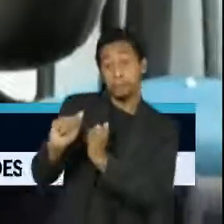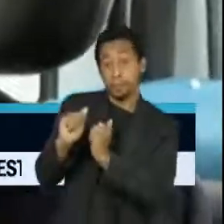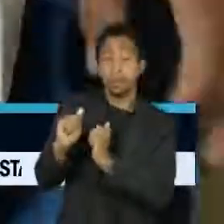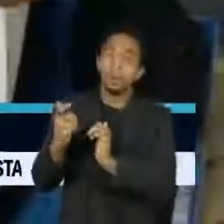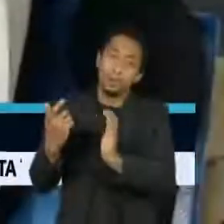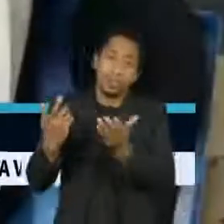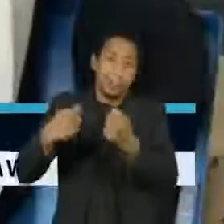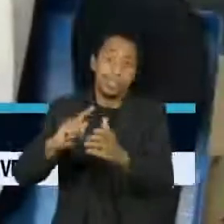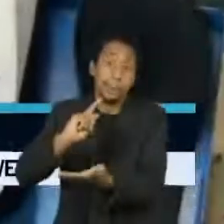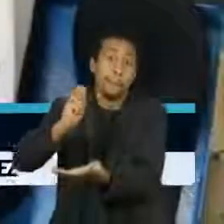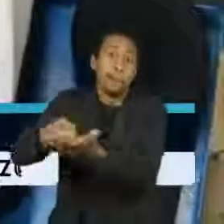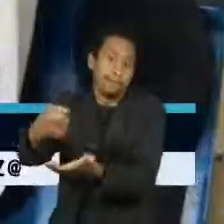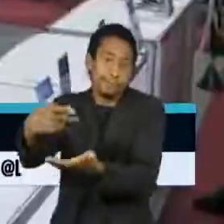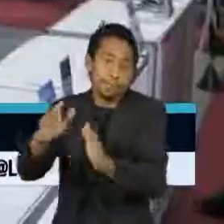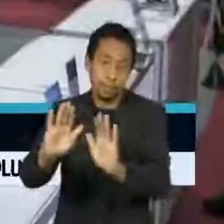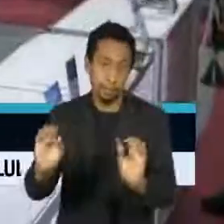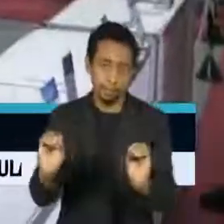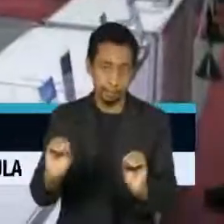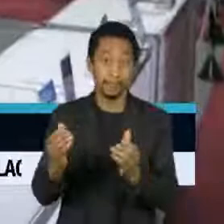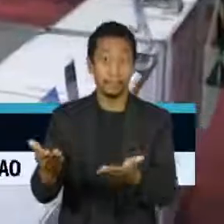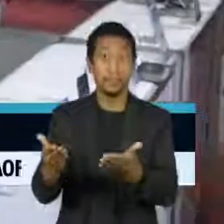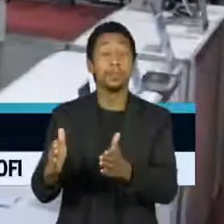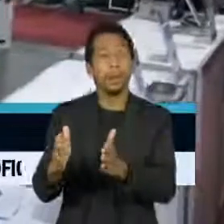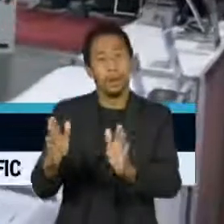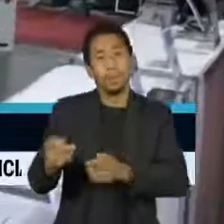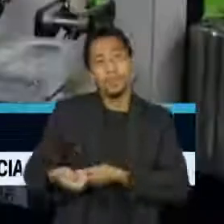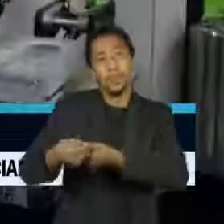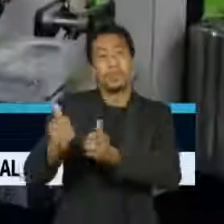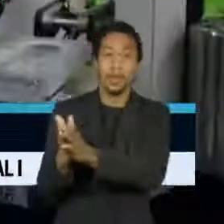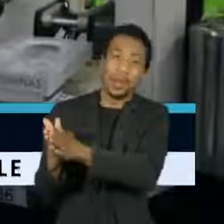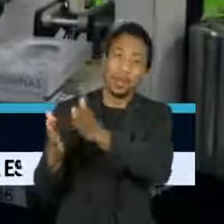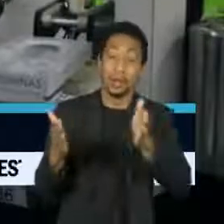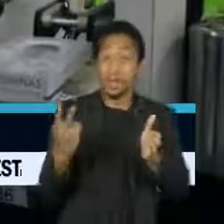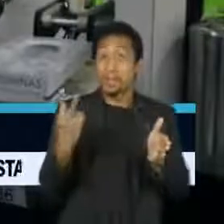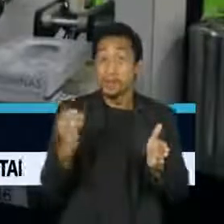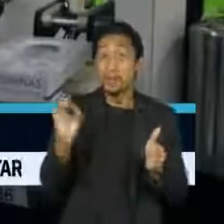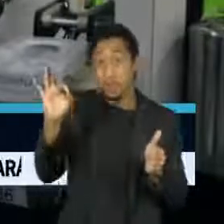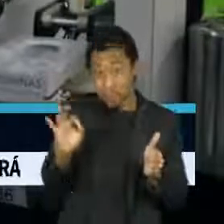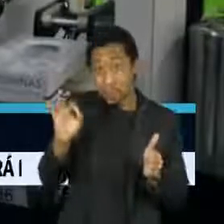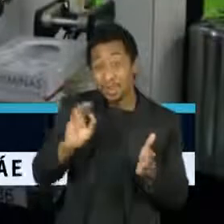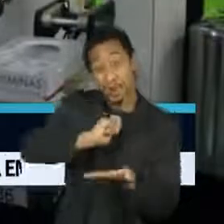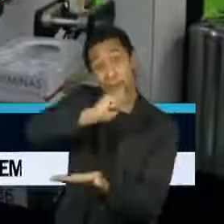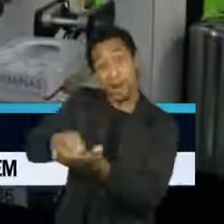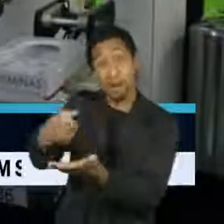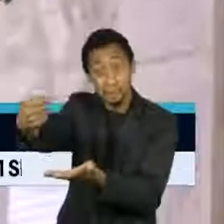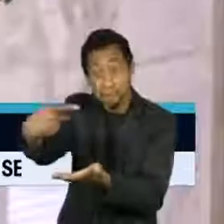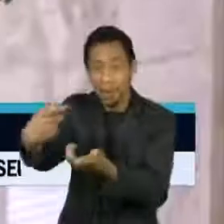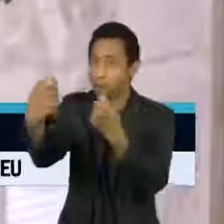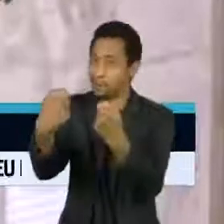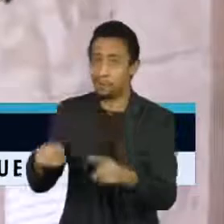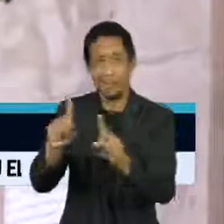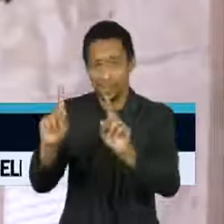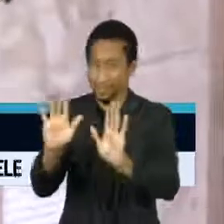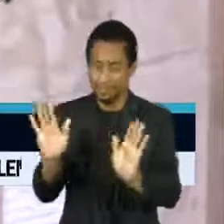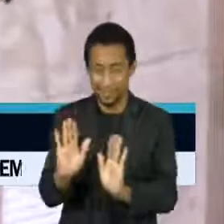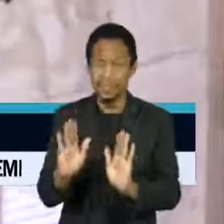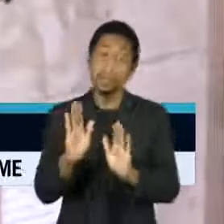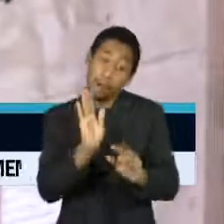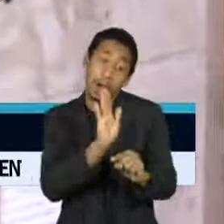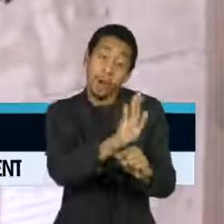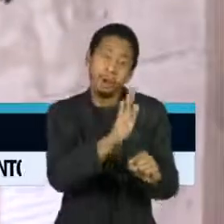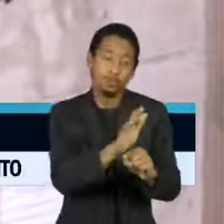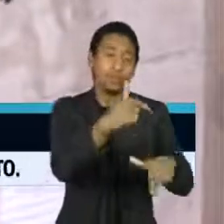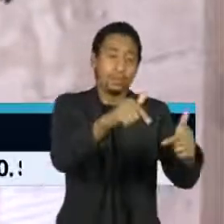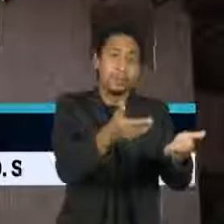vão saindo da crise. Com a medida, as empresas podem substituir os 20% de contribuição previdenciária sobre os salários dos